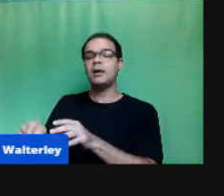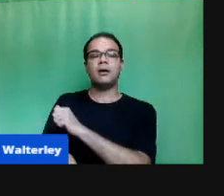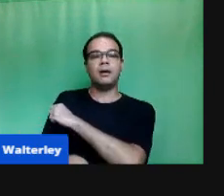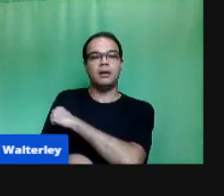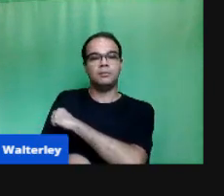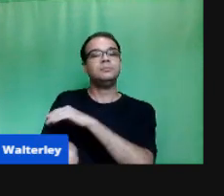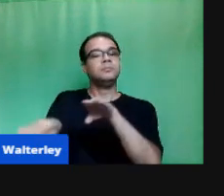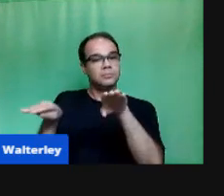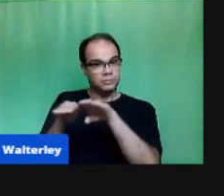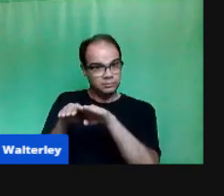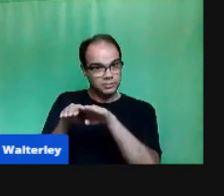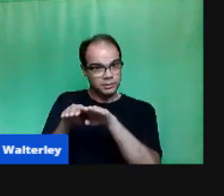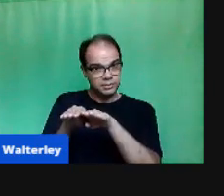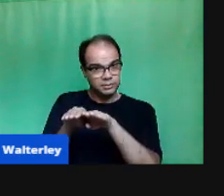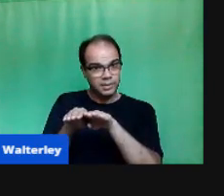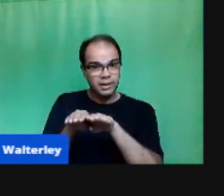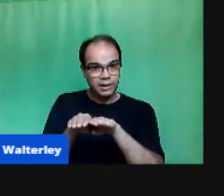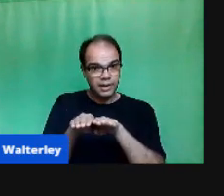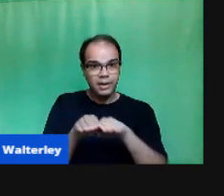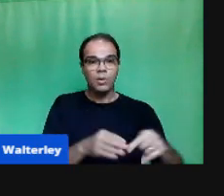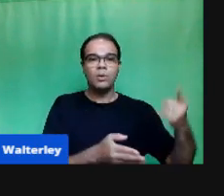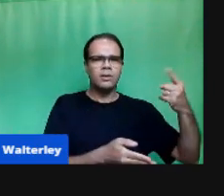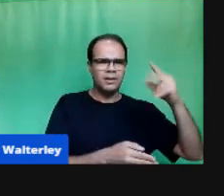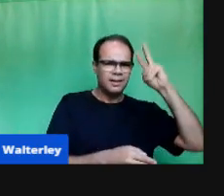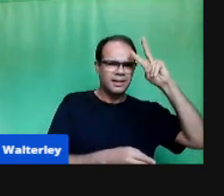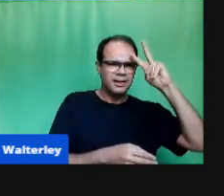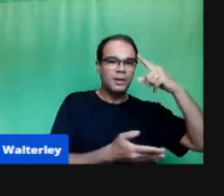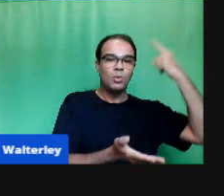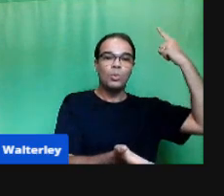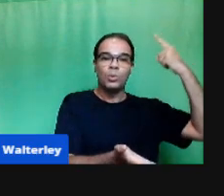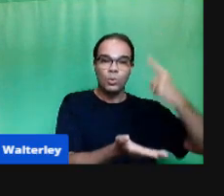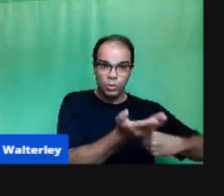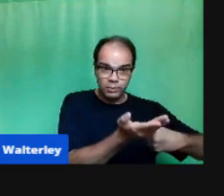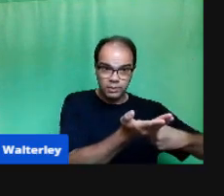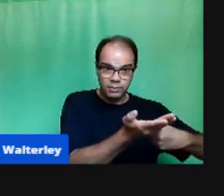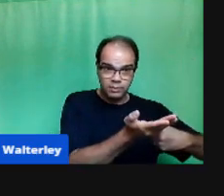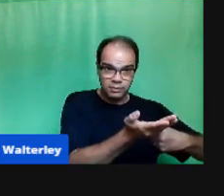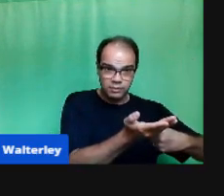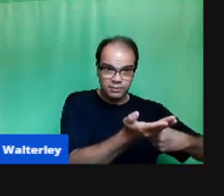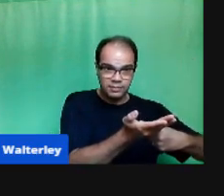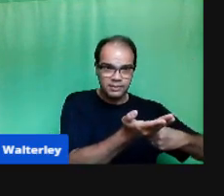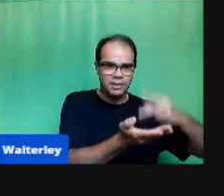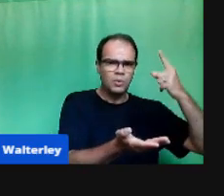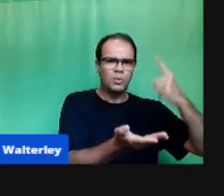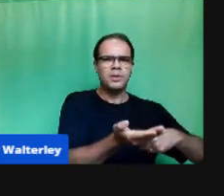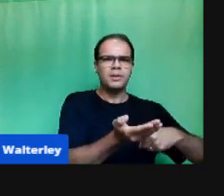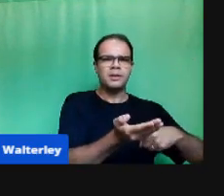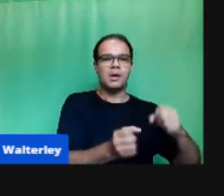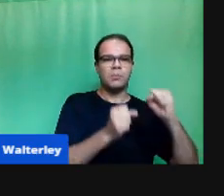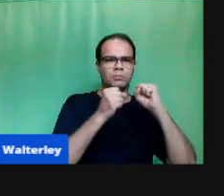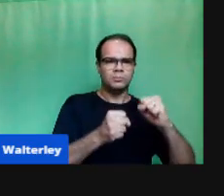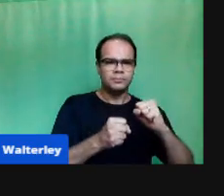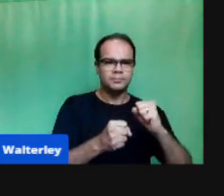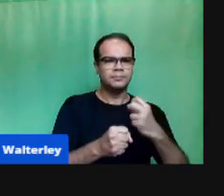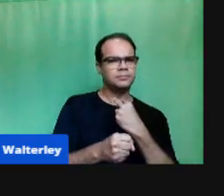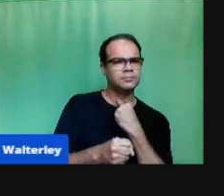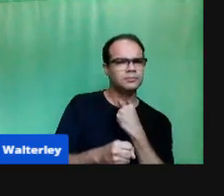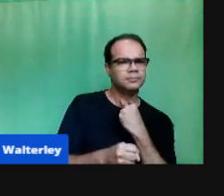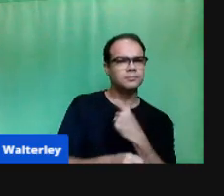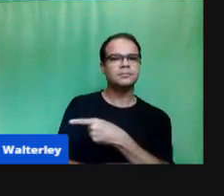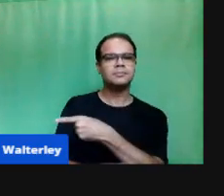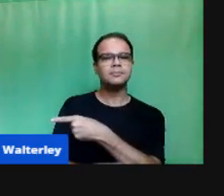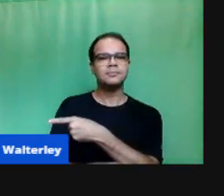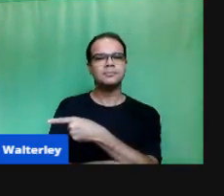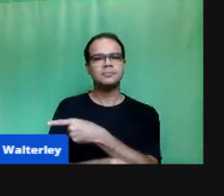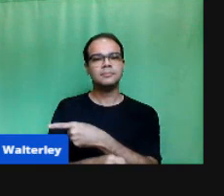os combinados. Não é porque estamos em ensino remoto que os combinados não vão funcionar. Os combinados,